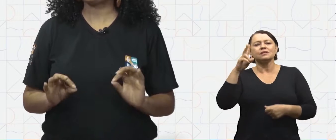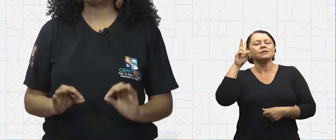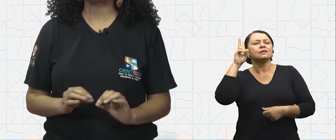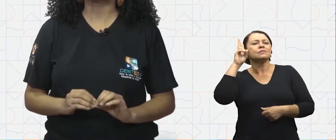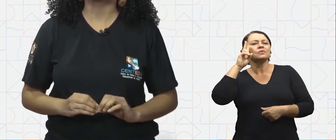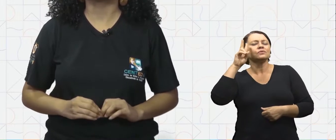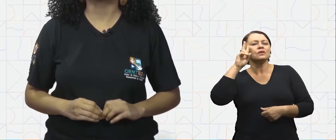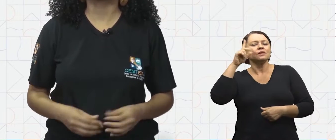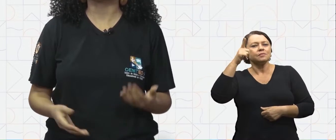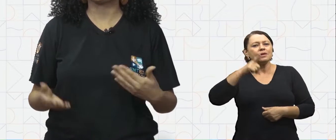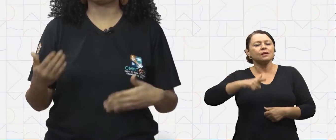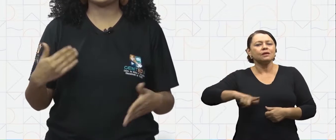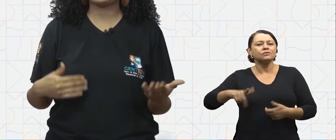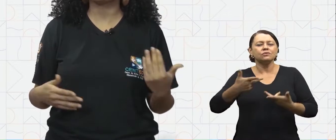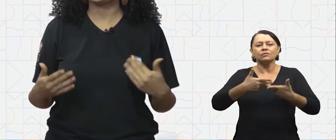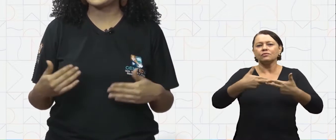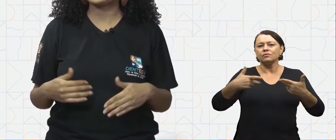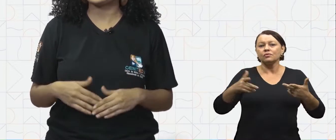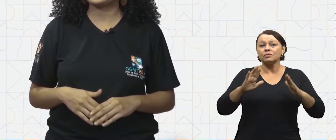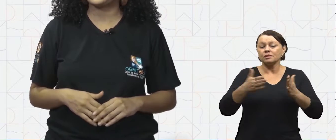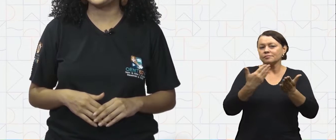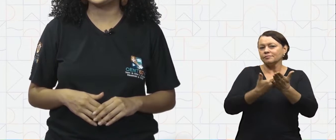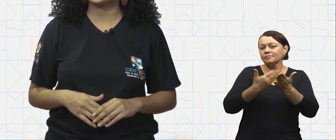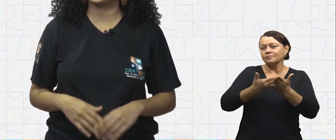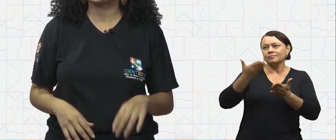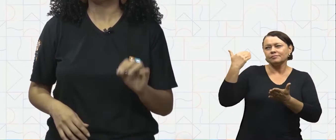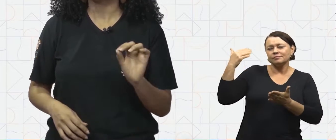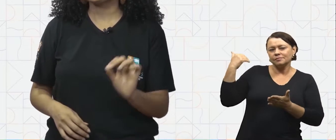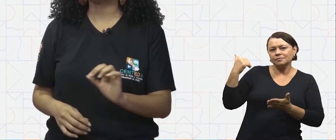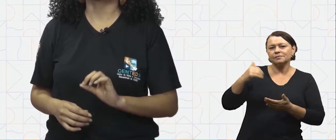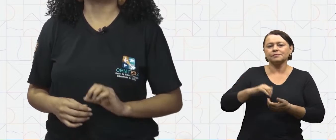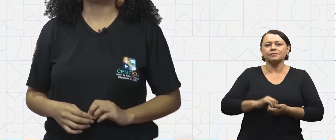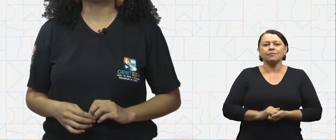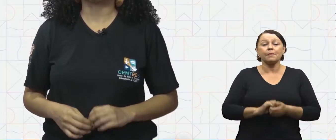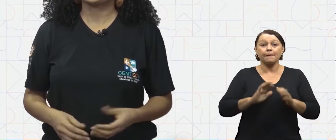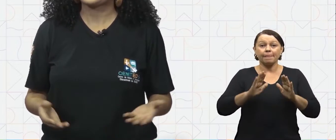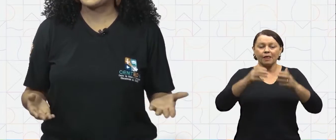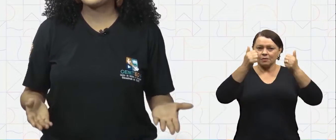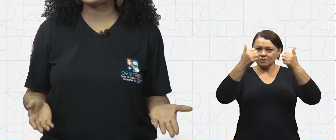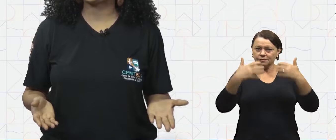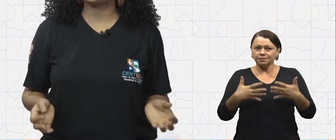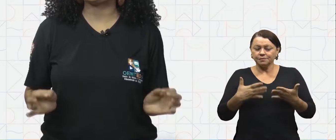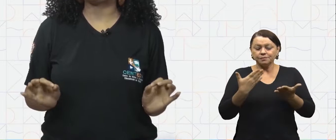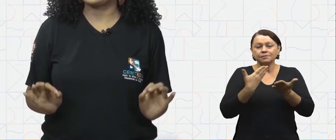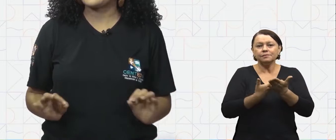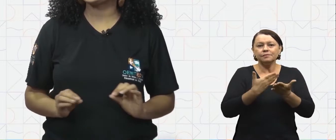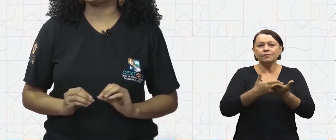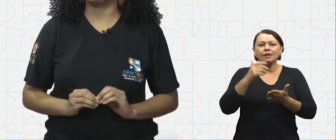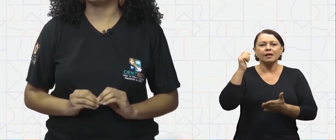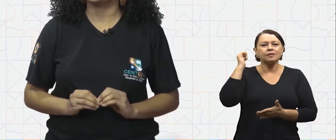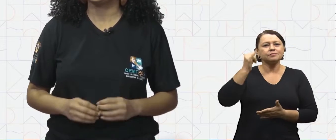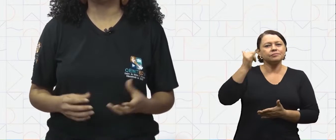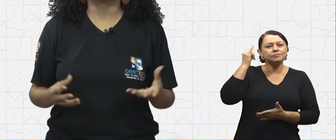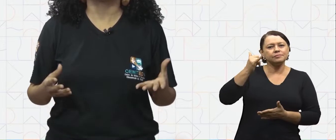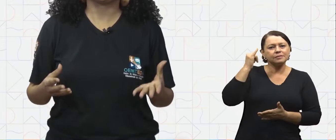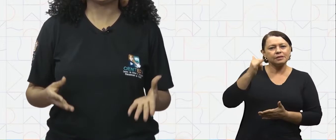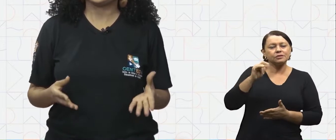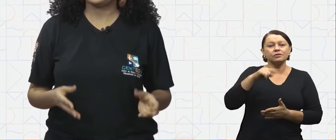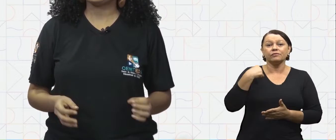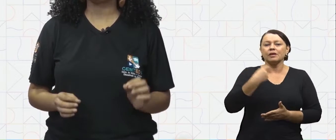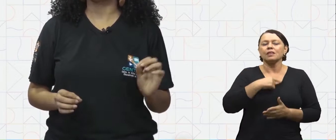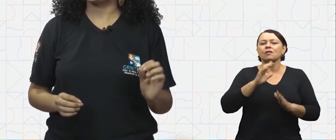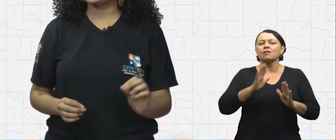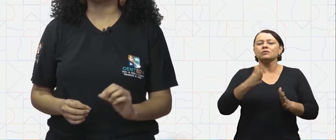relembrar algumas coisinhas que já vimos nas aulas anteriores. Como eu já disse, a aula é sobre narrativa e nós